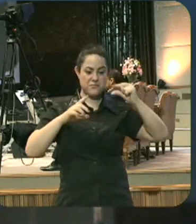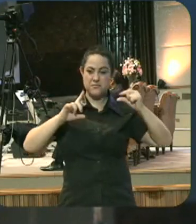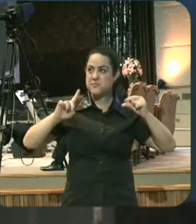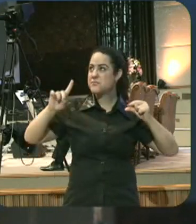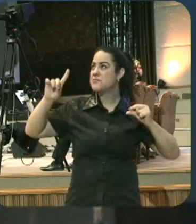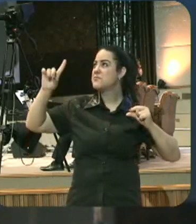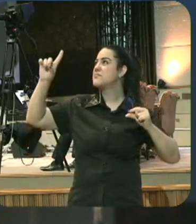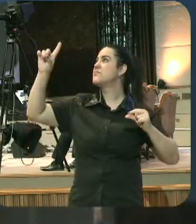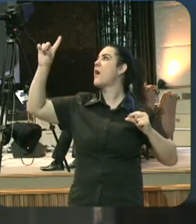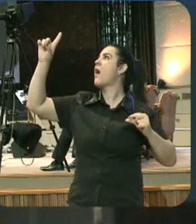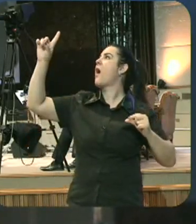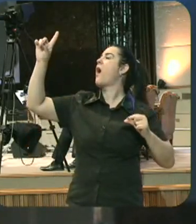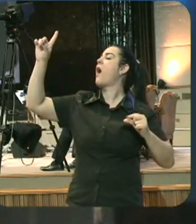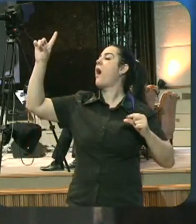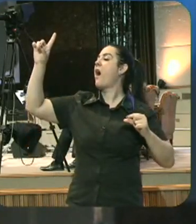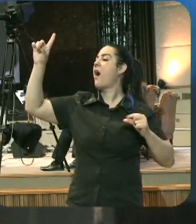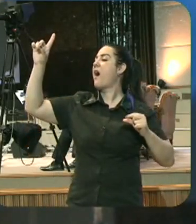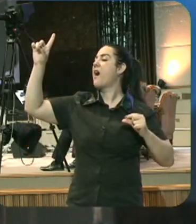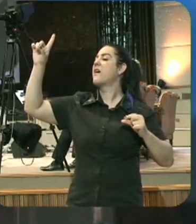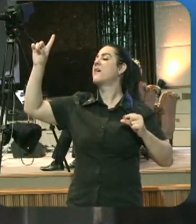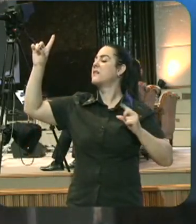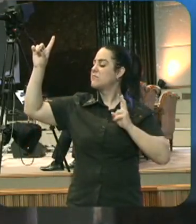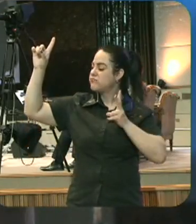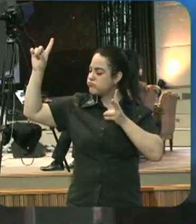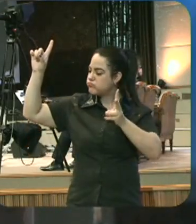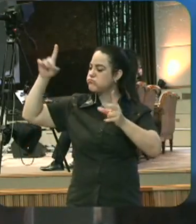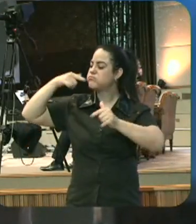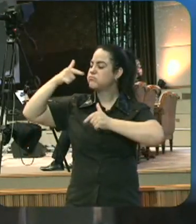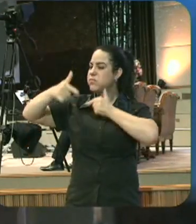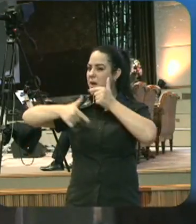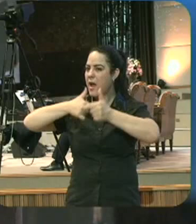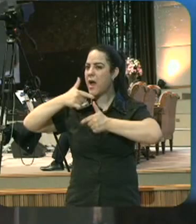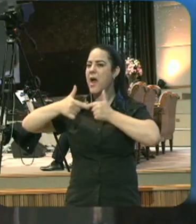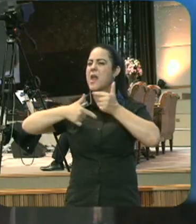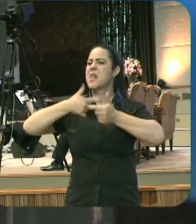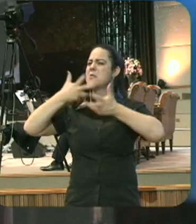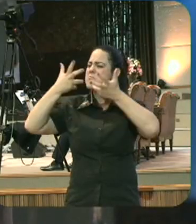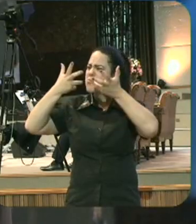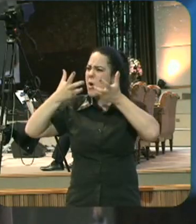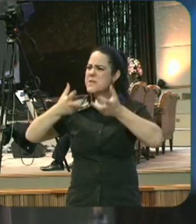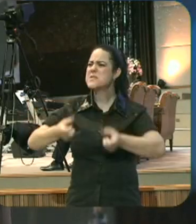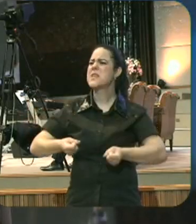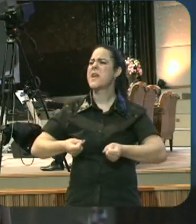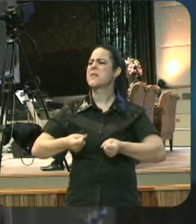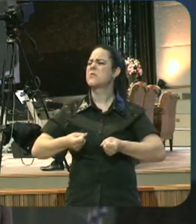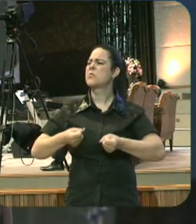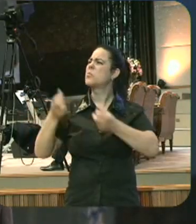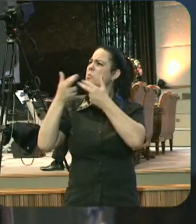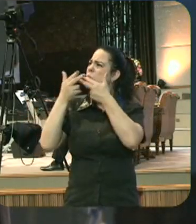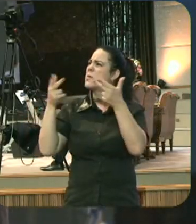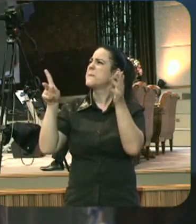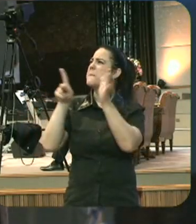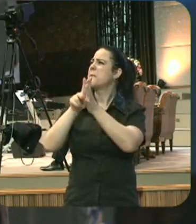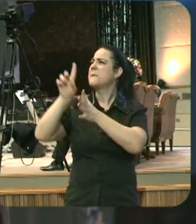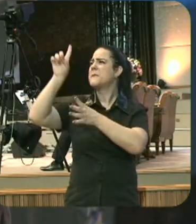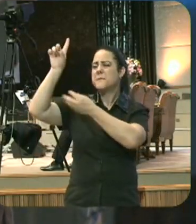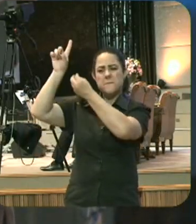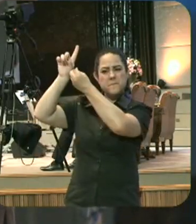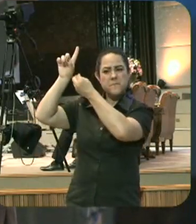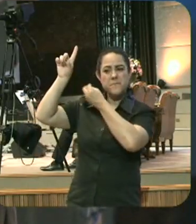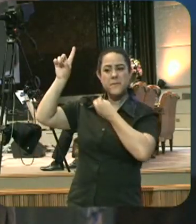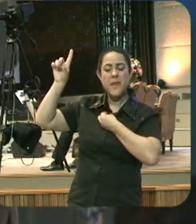e Deus está refazendo a obra, e eu estou tomando posse de alguma coisinha, que às vezes é